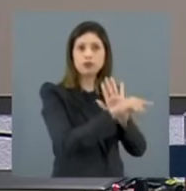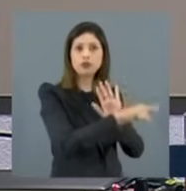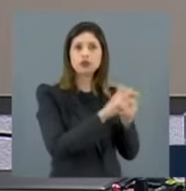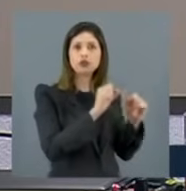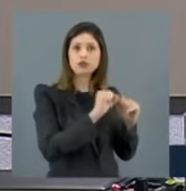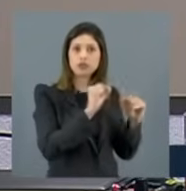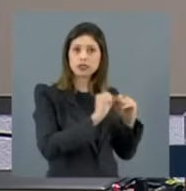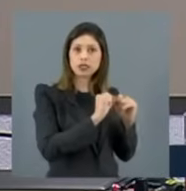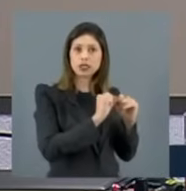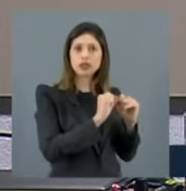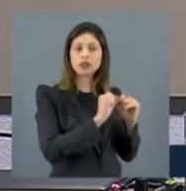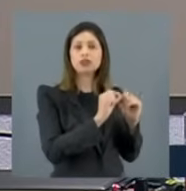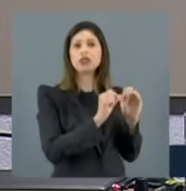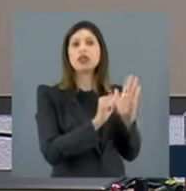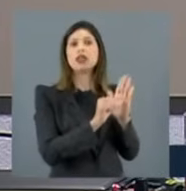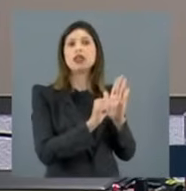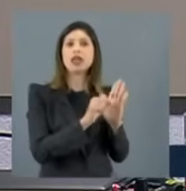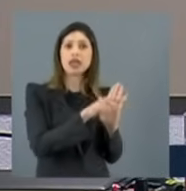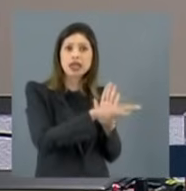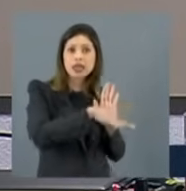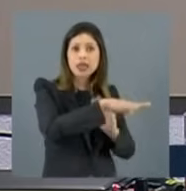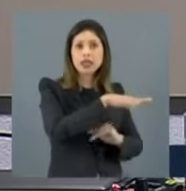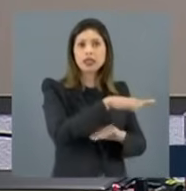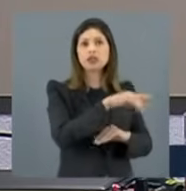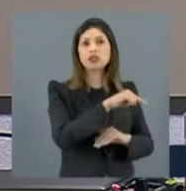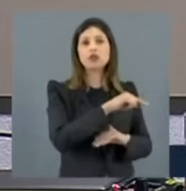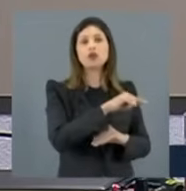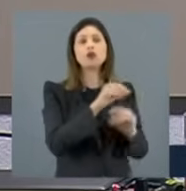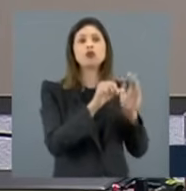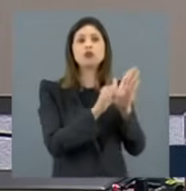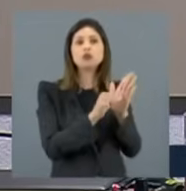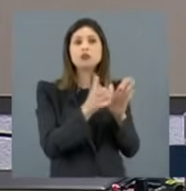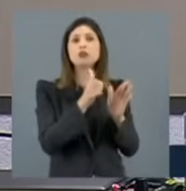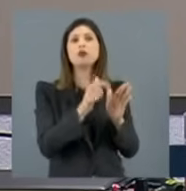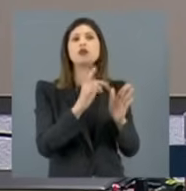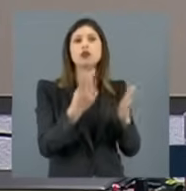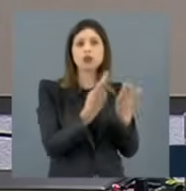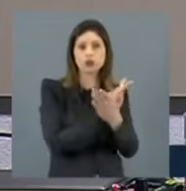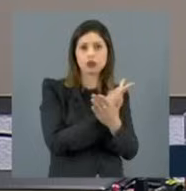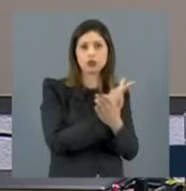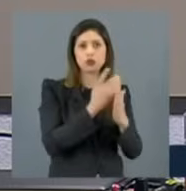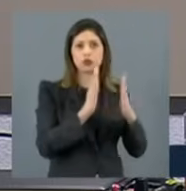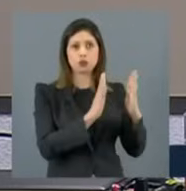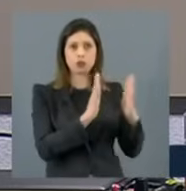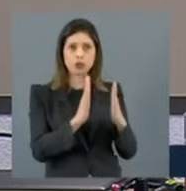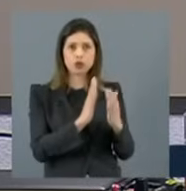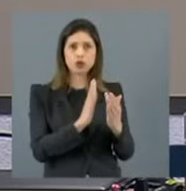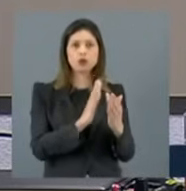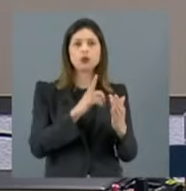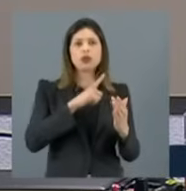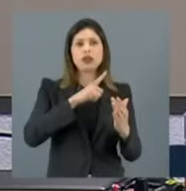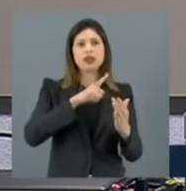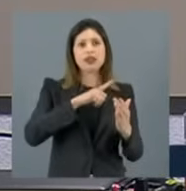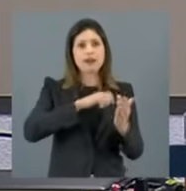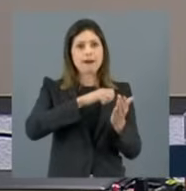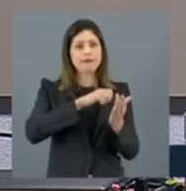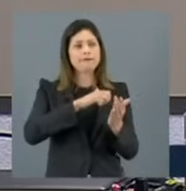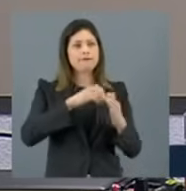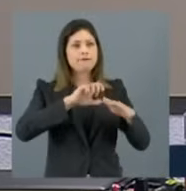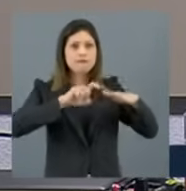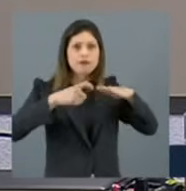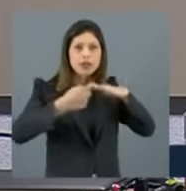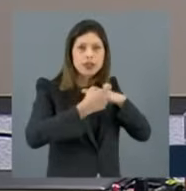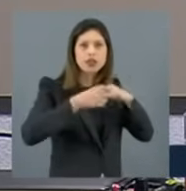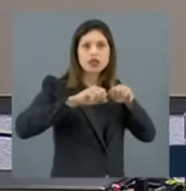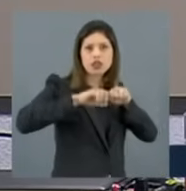um dos primeiros recensurados pelo inquérito das fake news, por causa da reportagem O Amigo